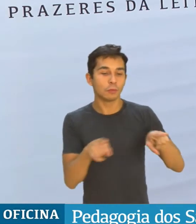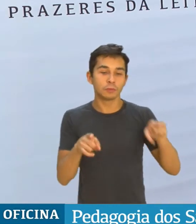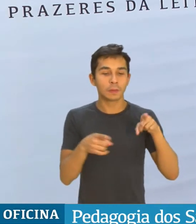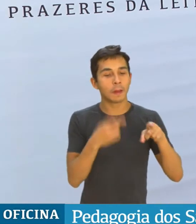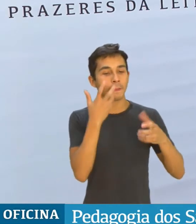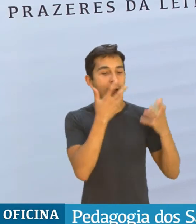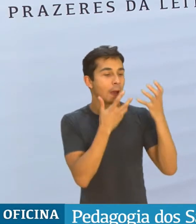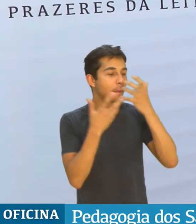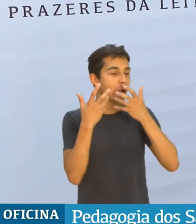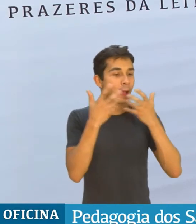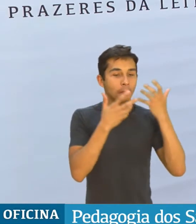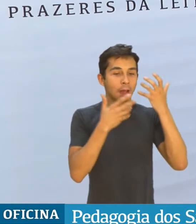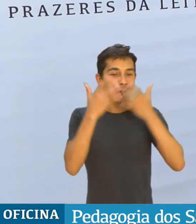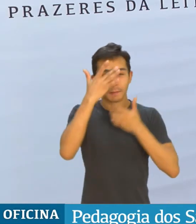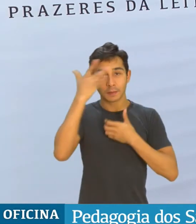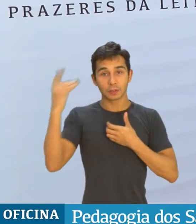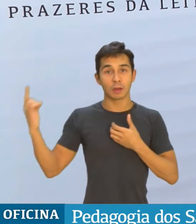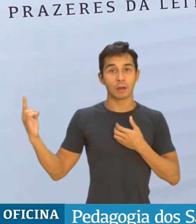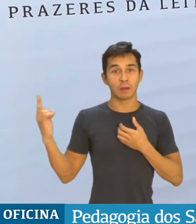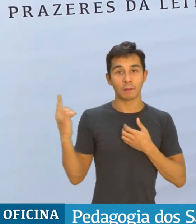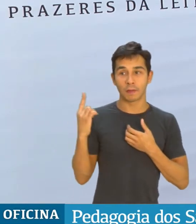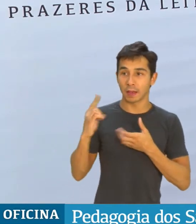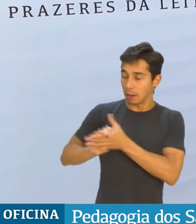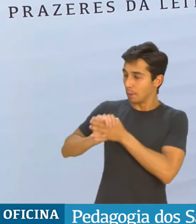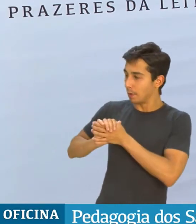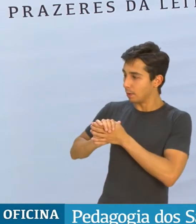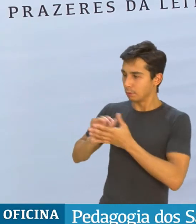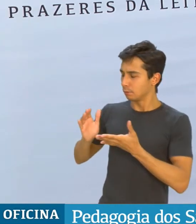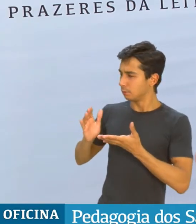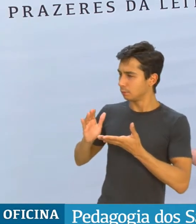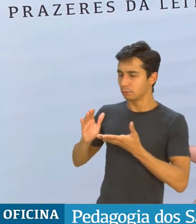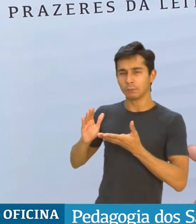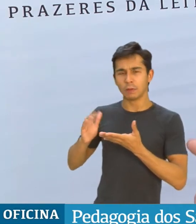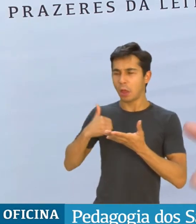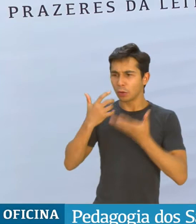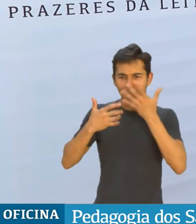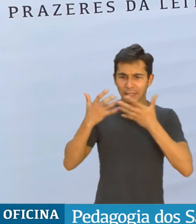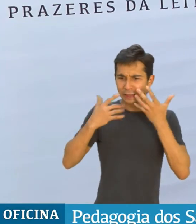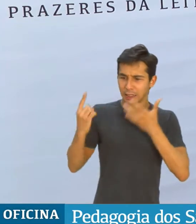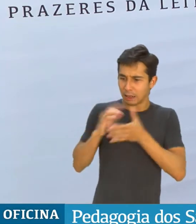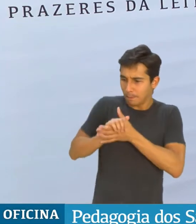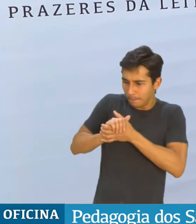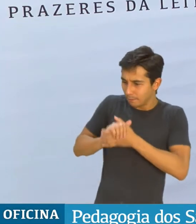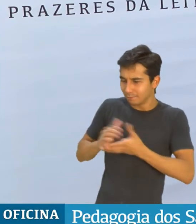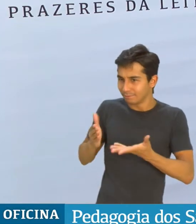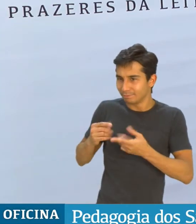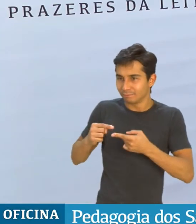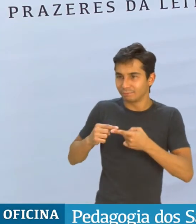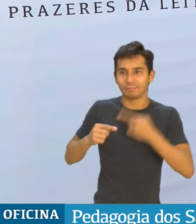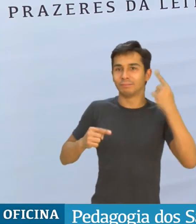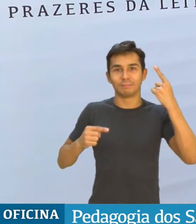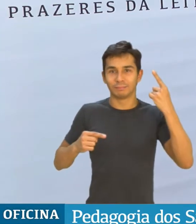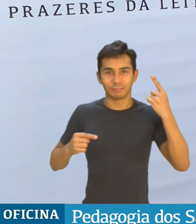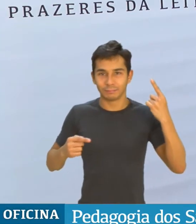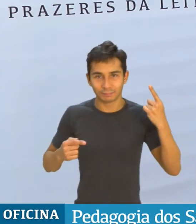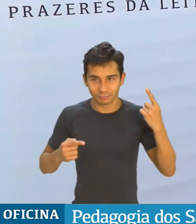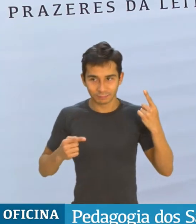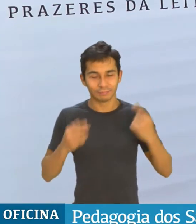música porque ela quer te cumprimentar, ou porque ela vai dar tchau, ou porque ela quer dar um recado. Não é o momento apropriado,